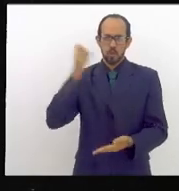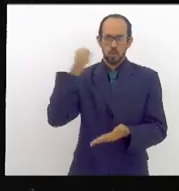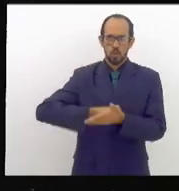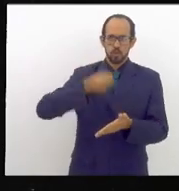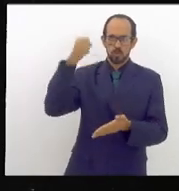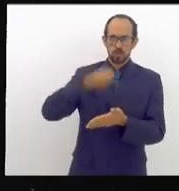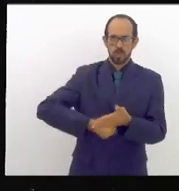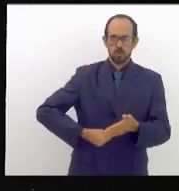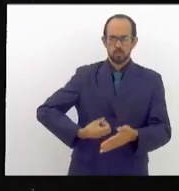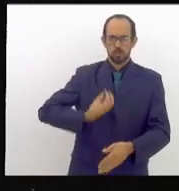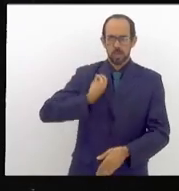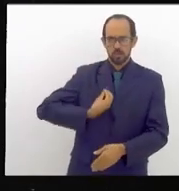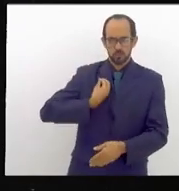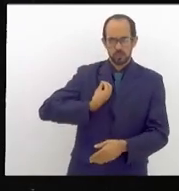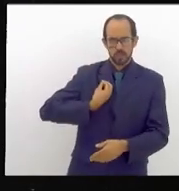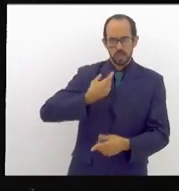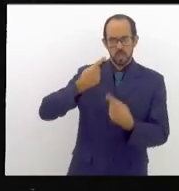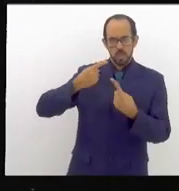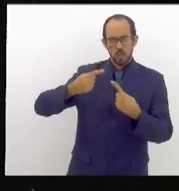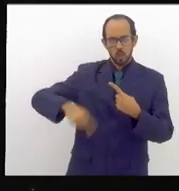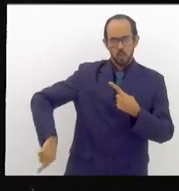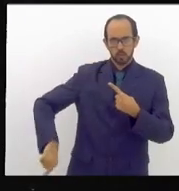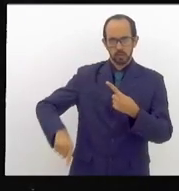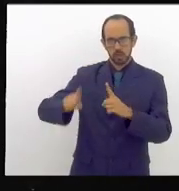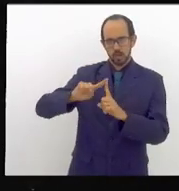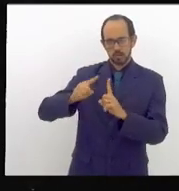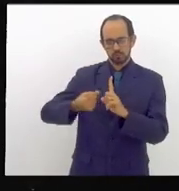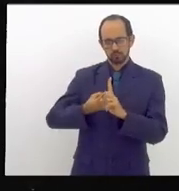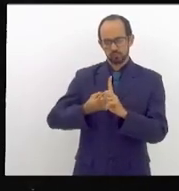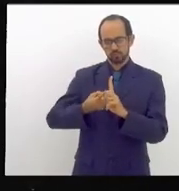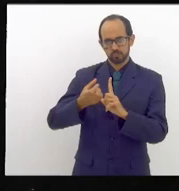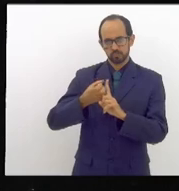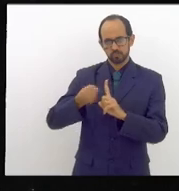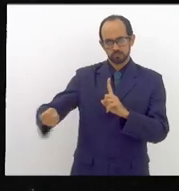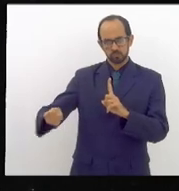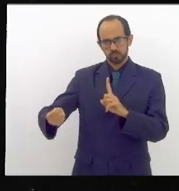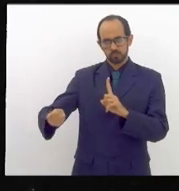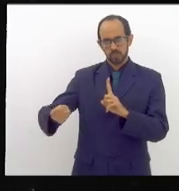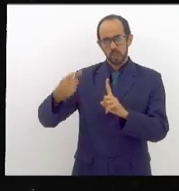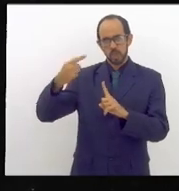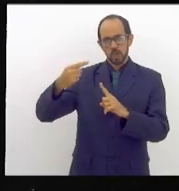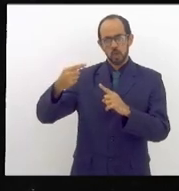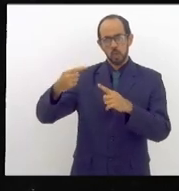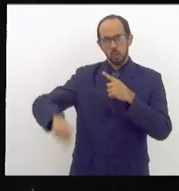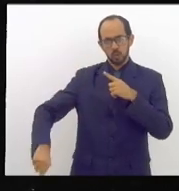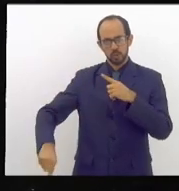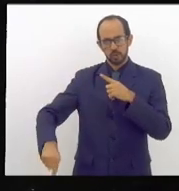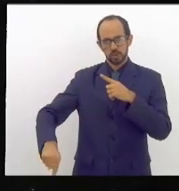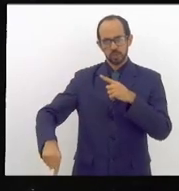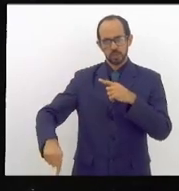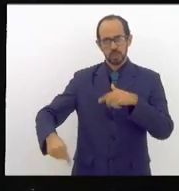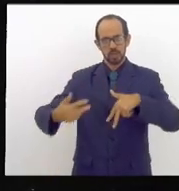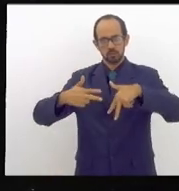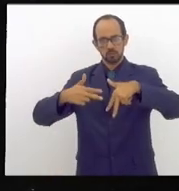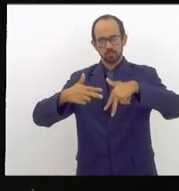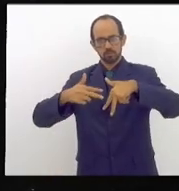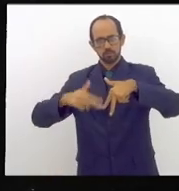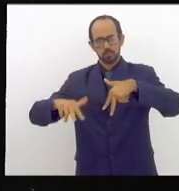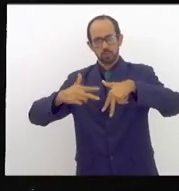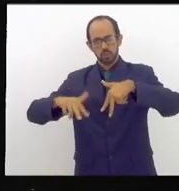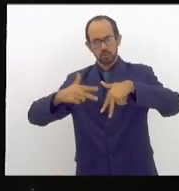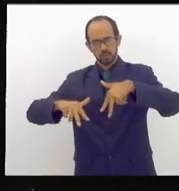contra o aborto contra a ideologia de gênero nas escolas eu não negocio meus